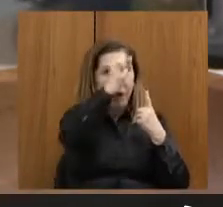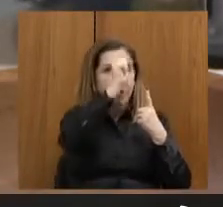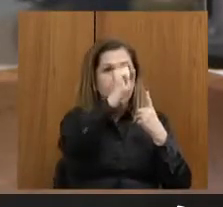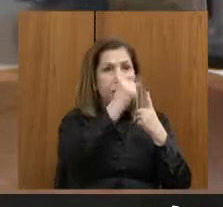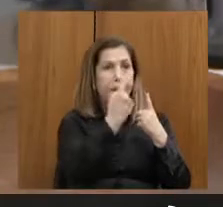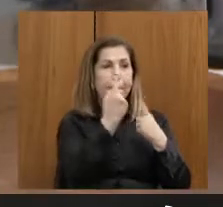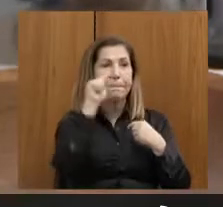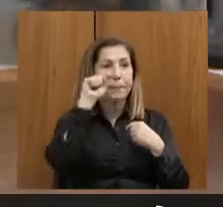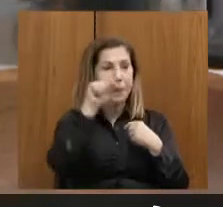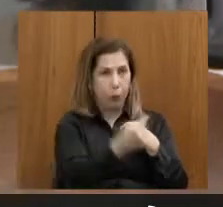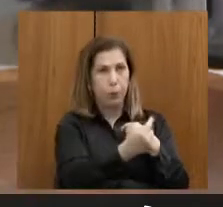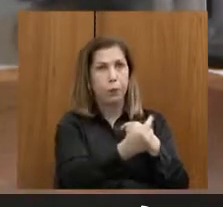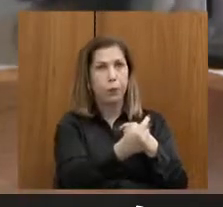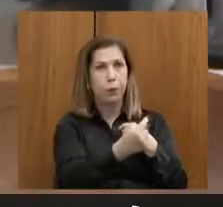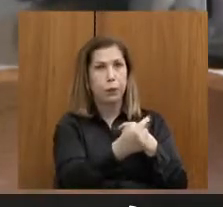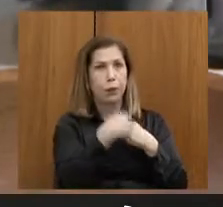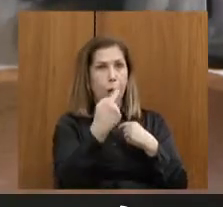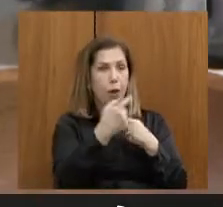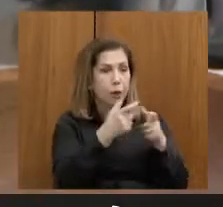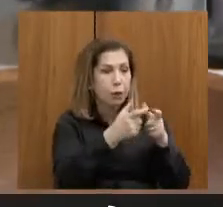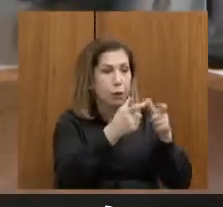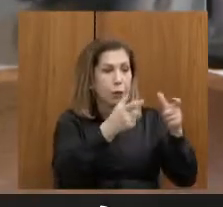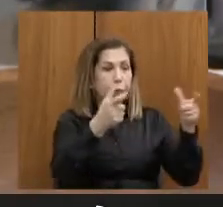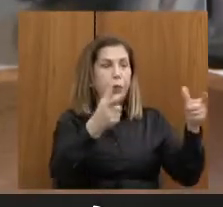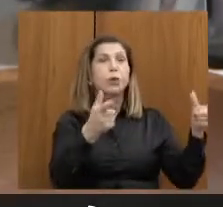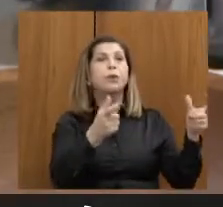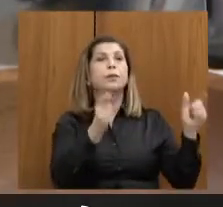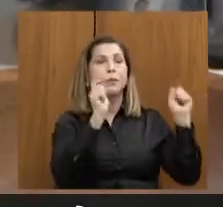o nosso modo de nos organizaremos multiplicar